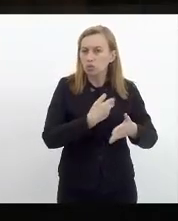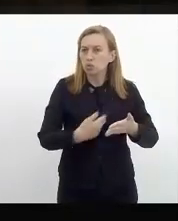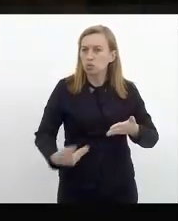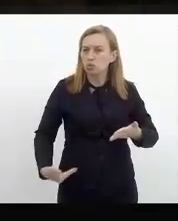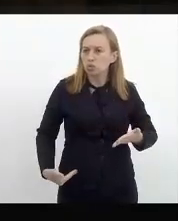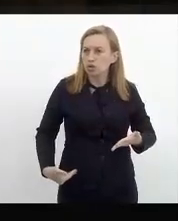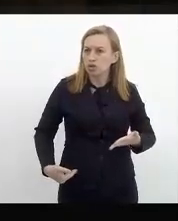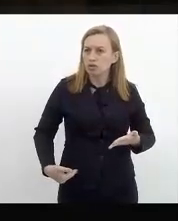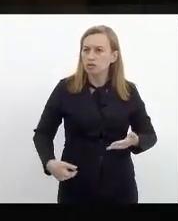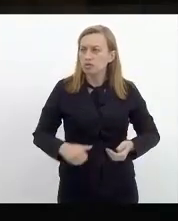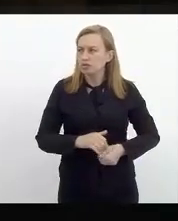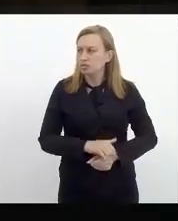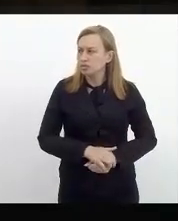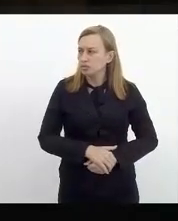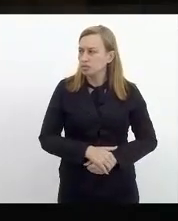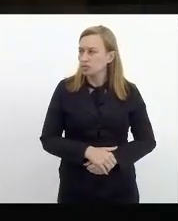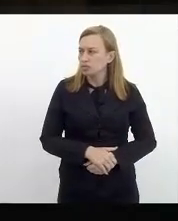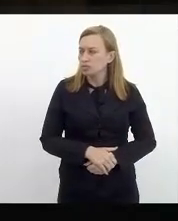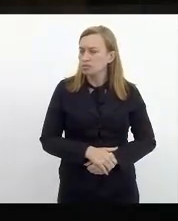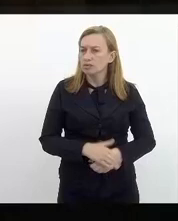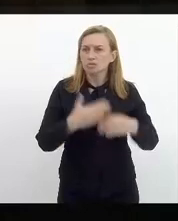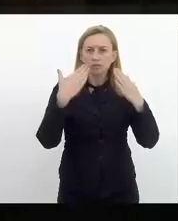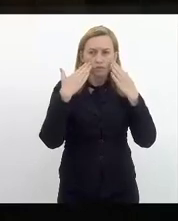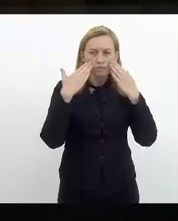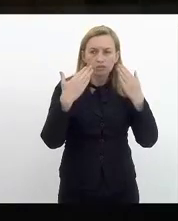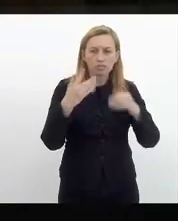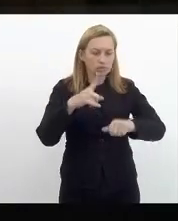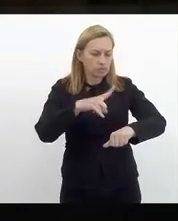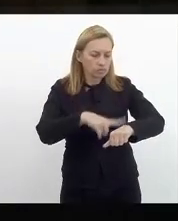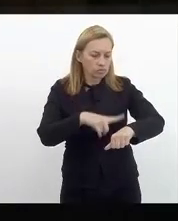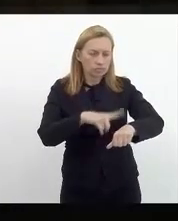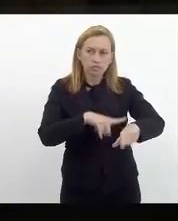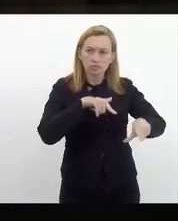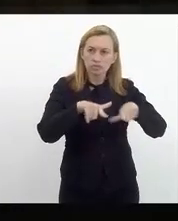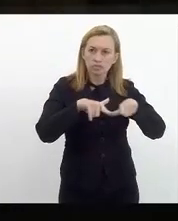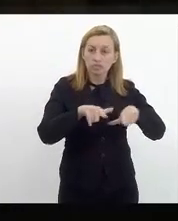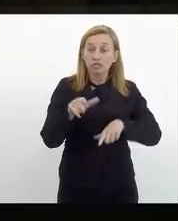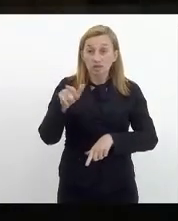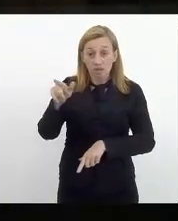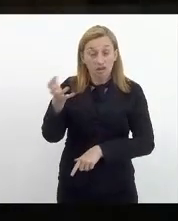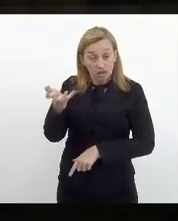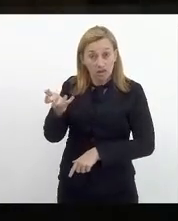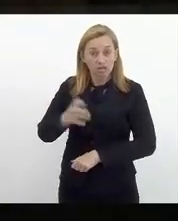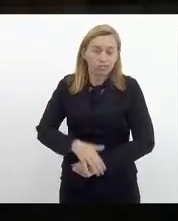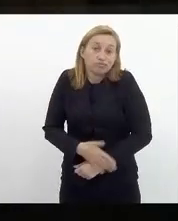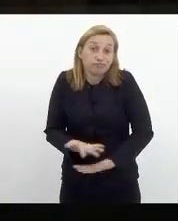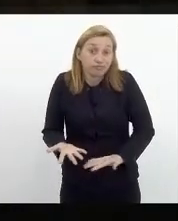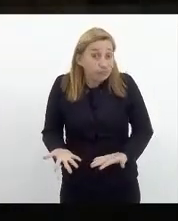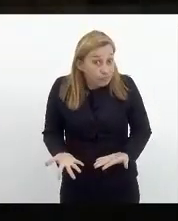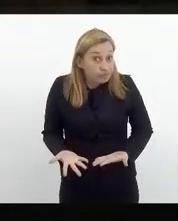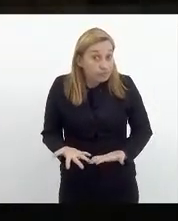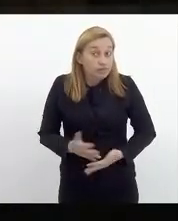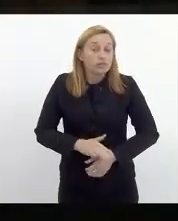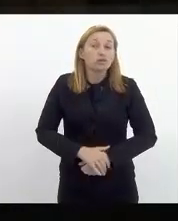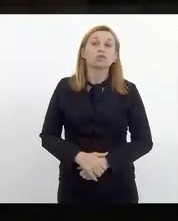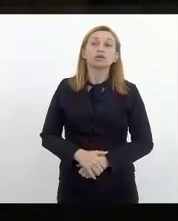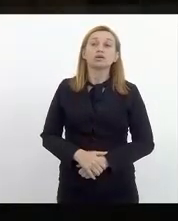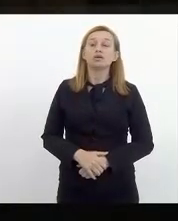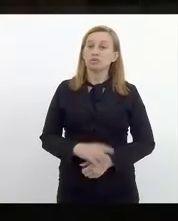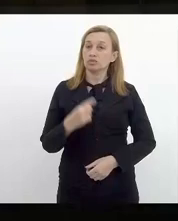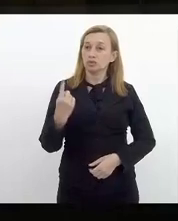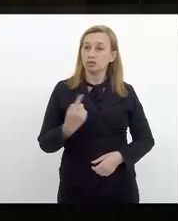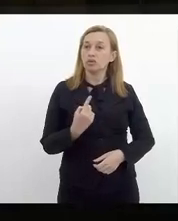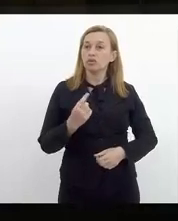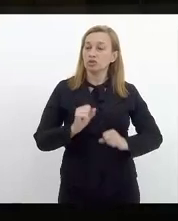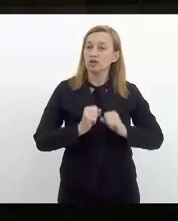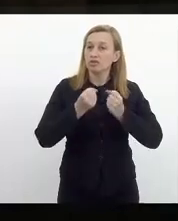a apresentar o tempo de serviço que ele quiser né a gente defende